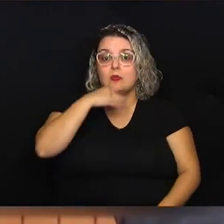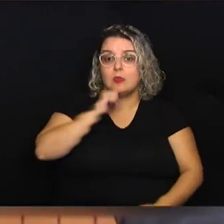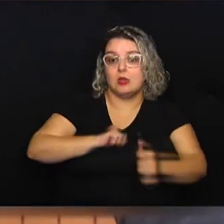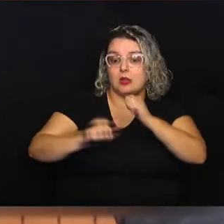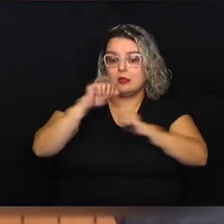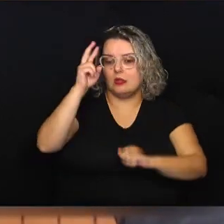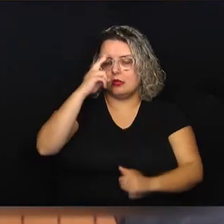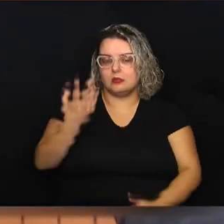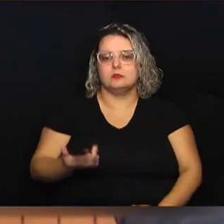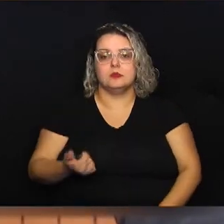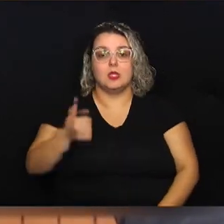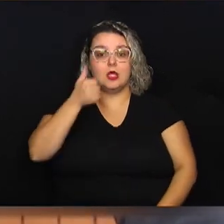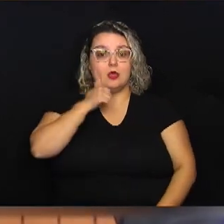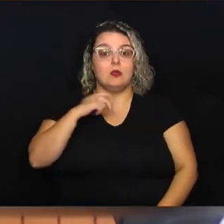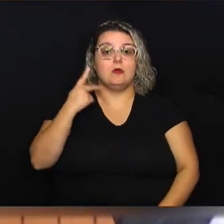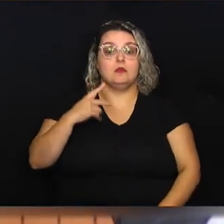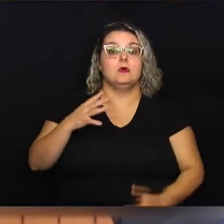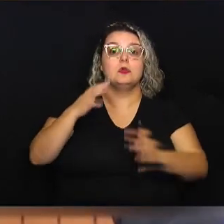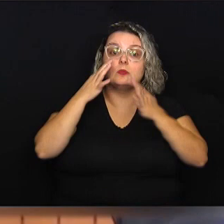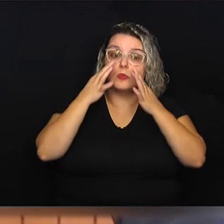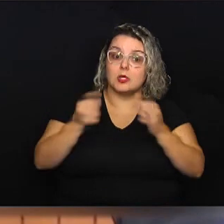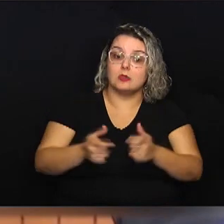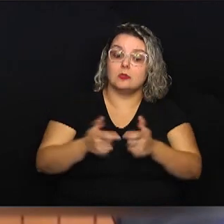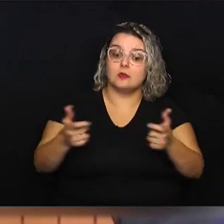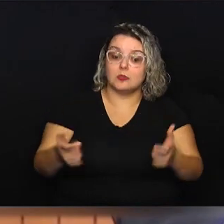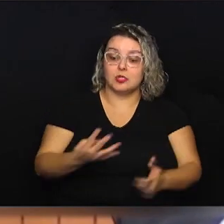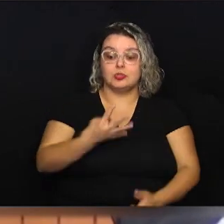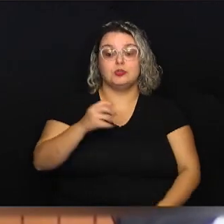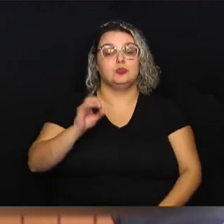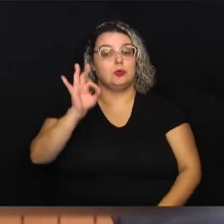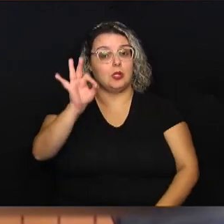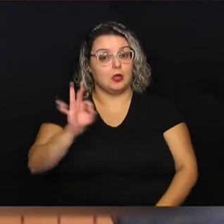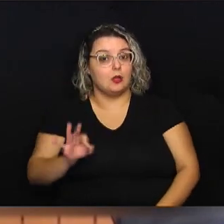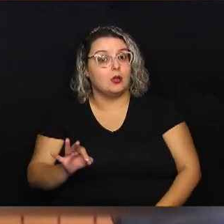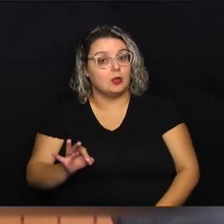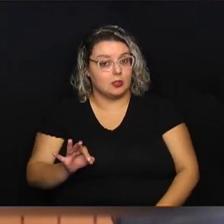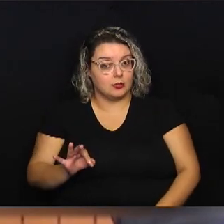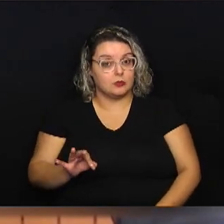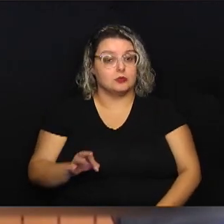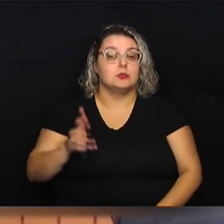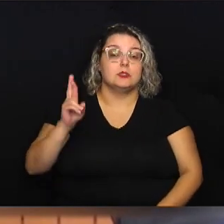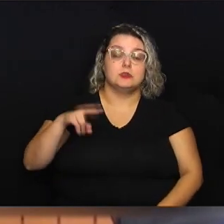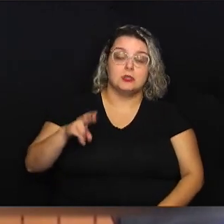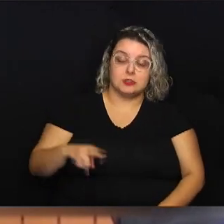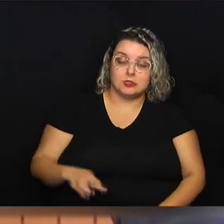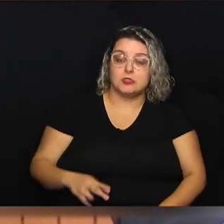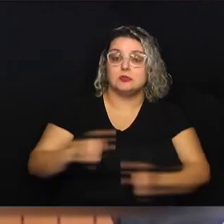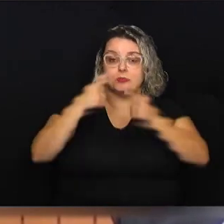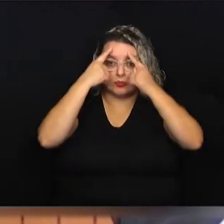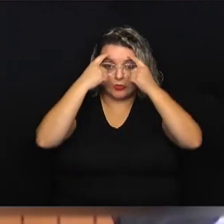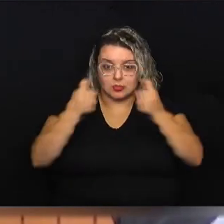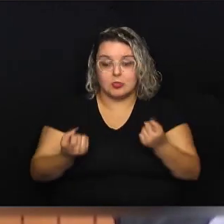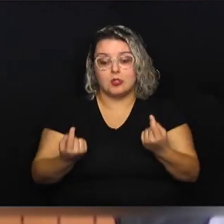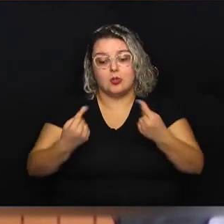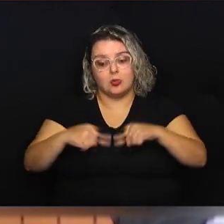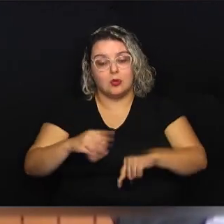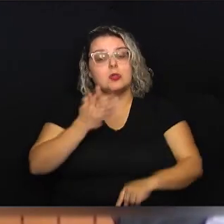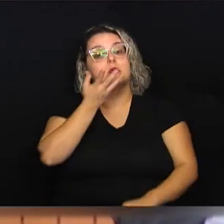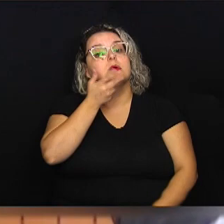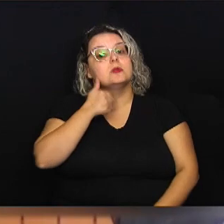vereadora chamou a atenção para um aumento de 40% nos casos de violência contra crianças